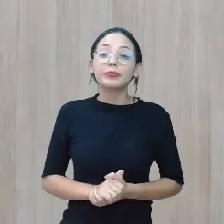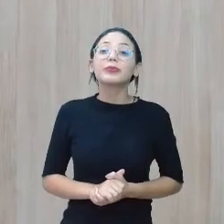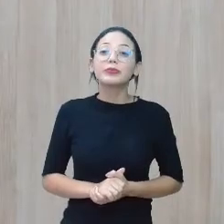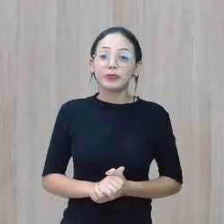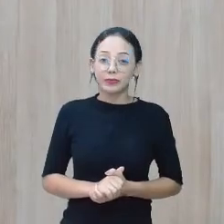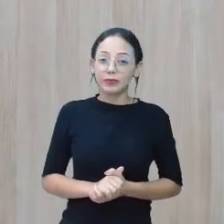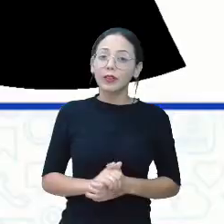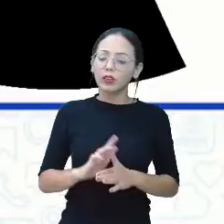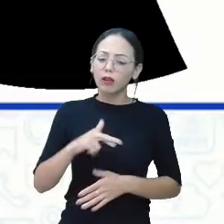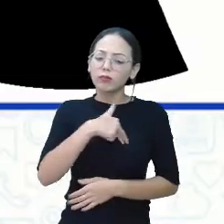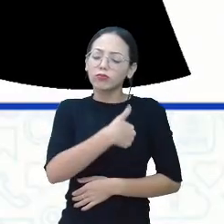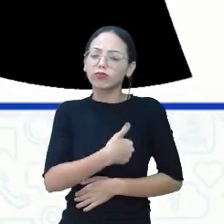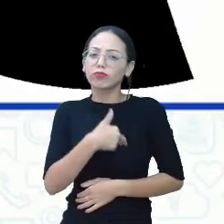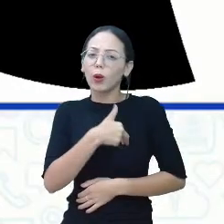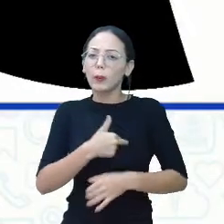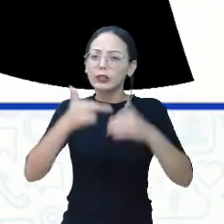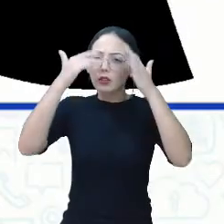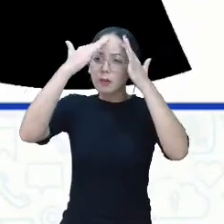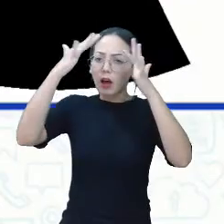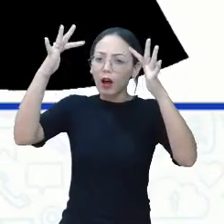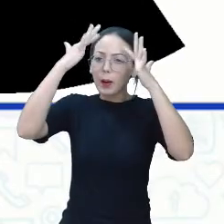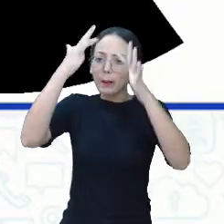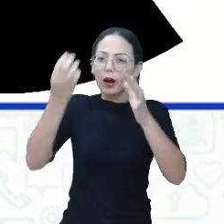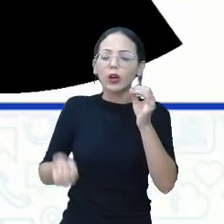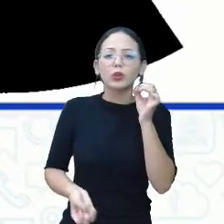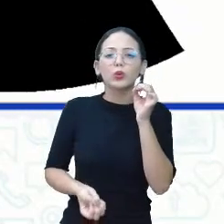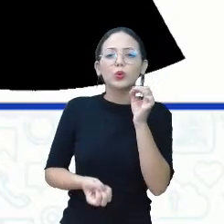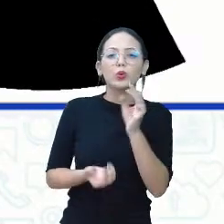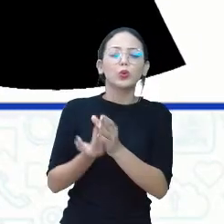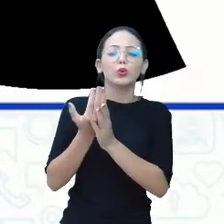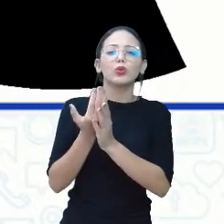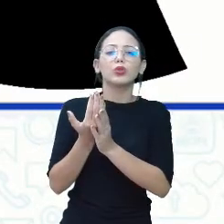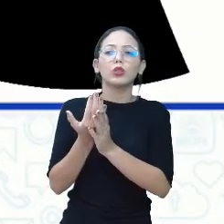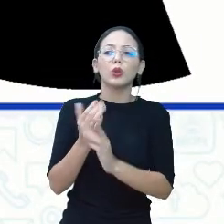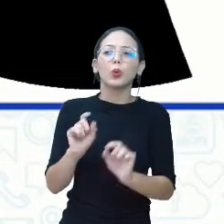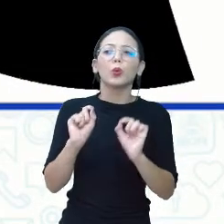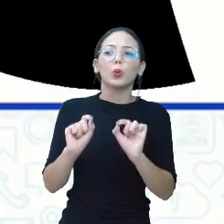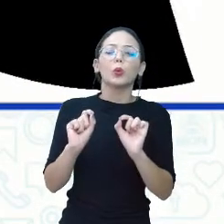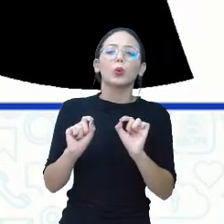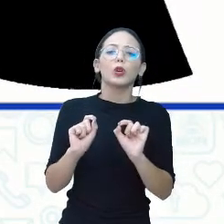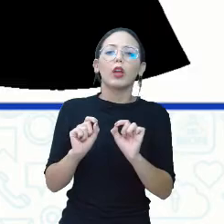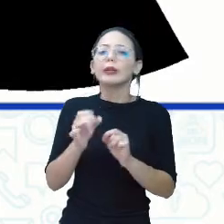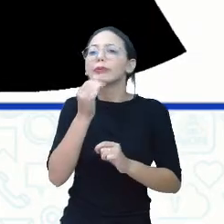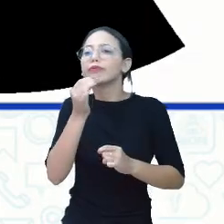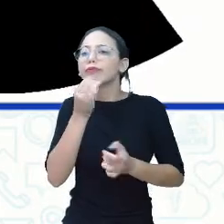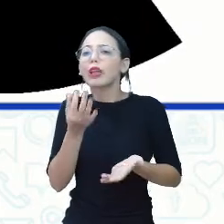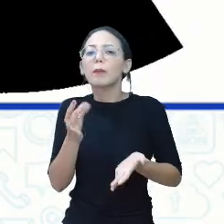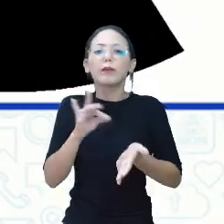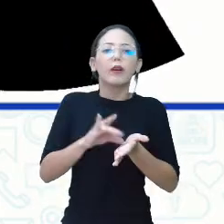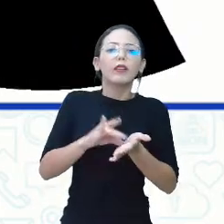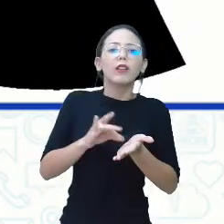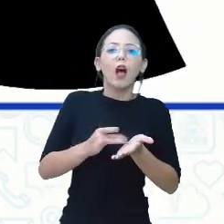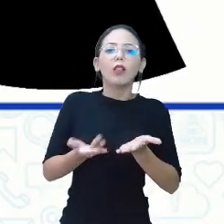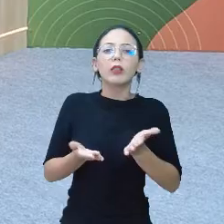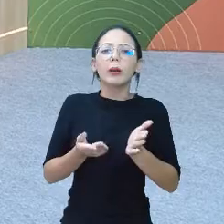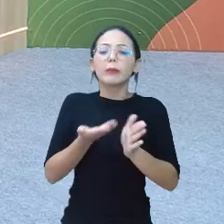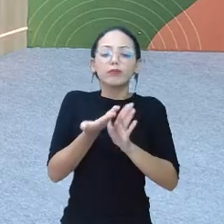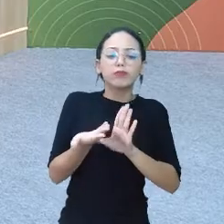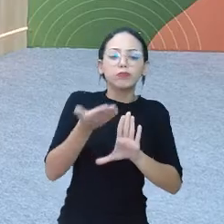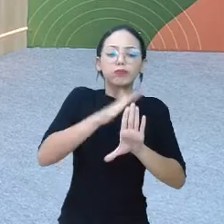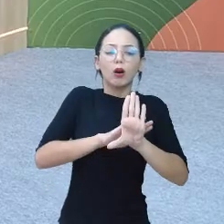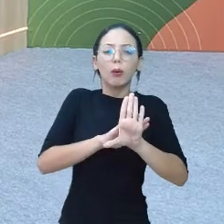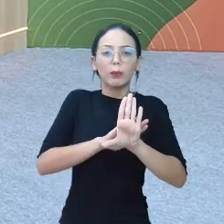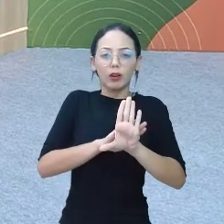romance de fantasia, ele surge, ele pretende fazer uma realidade paralela, né? Uma